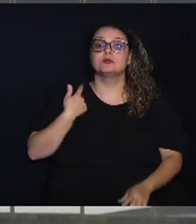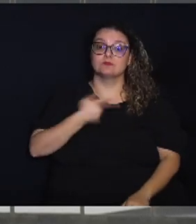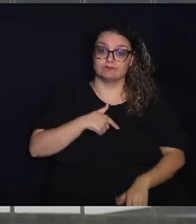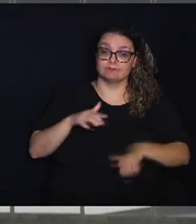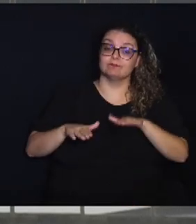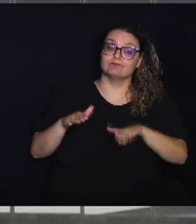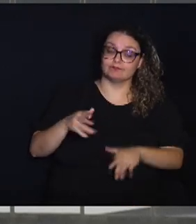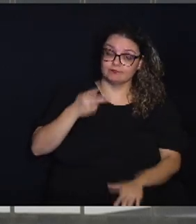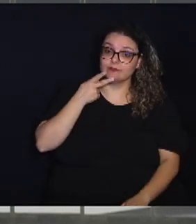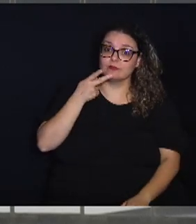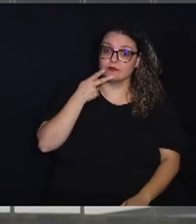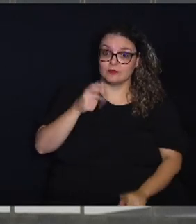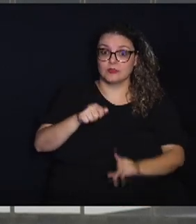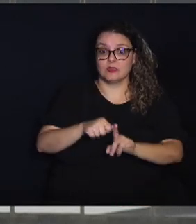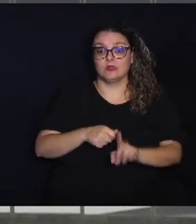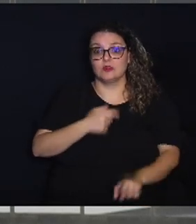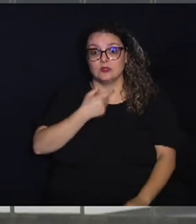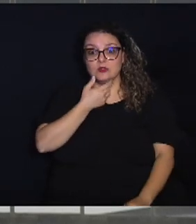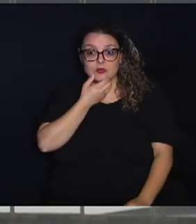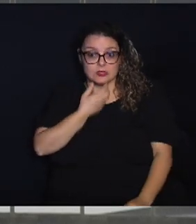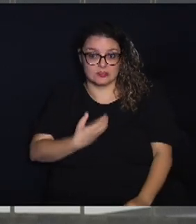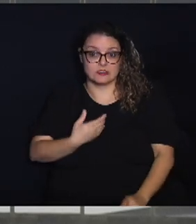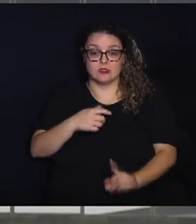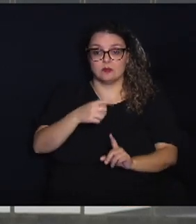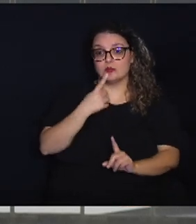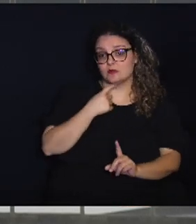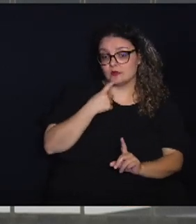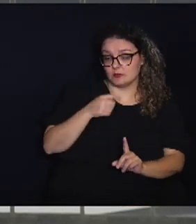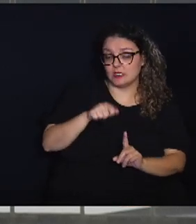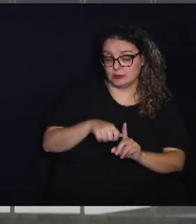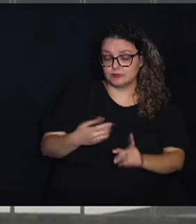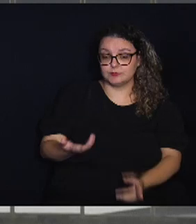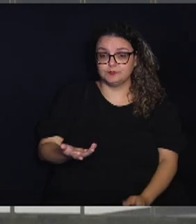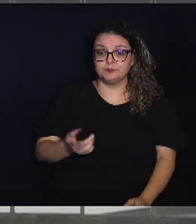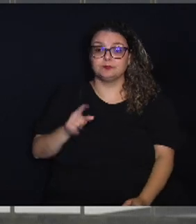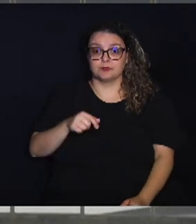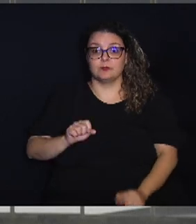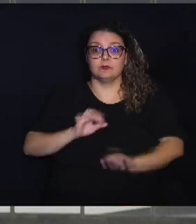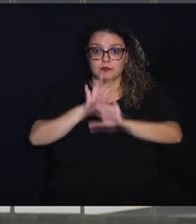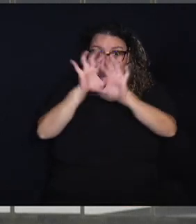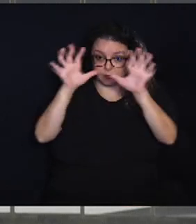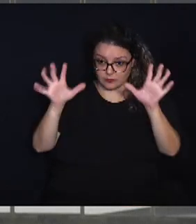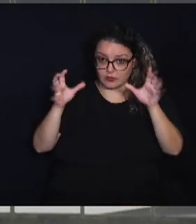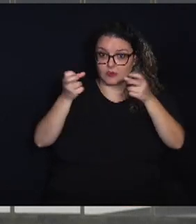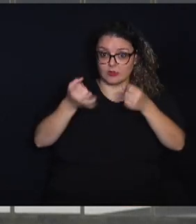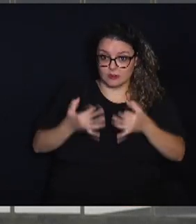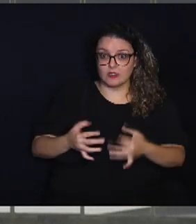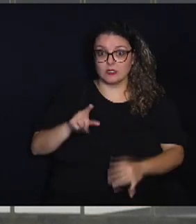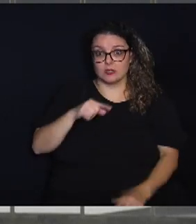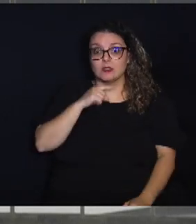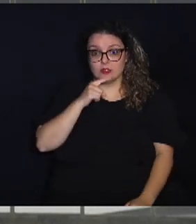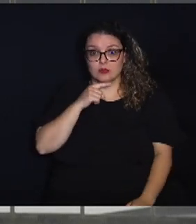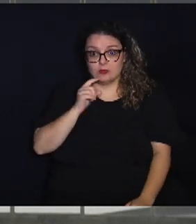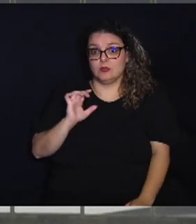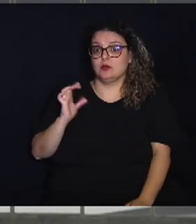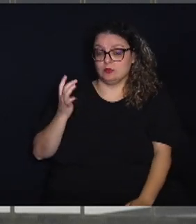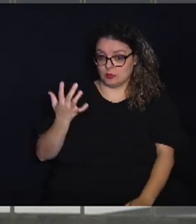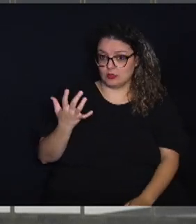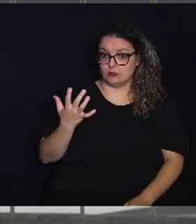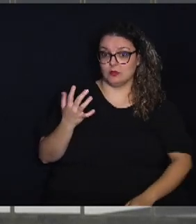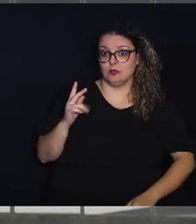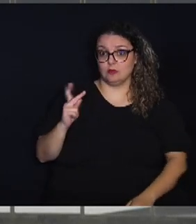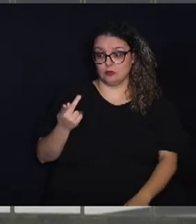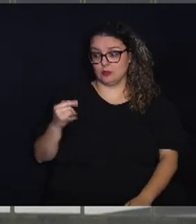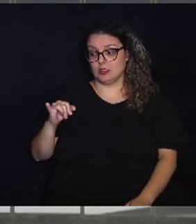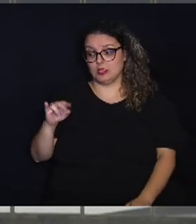só fala no Dezembro Vermelho, Então, é importante esclarecer para as pessoas, porque é sempre uma dúvida que surge. O HIV é